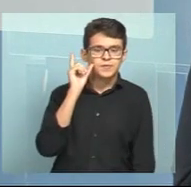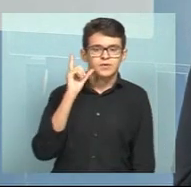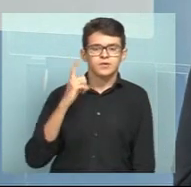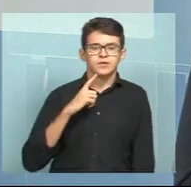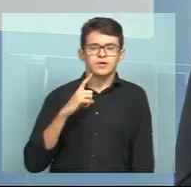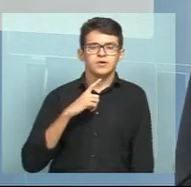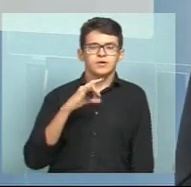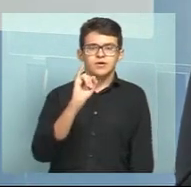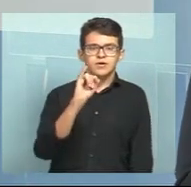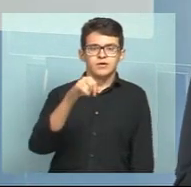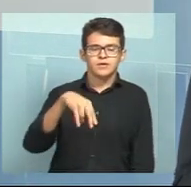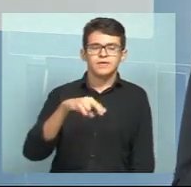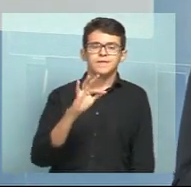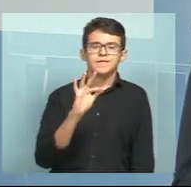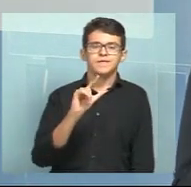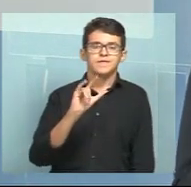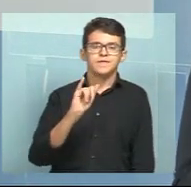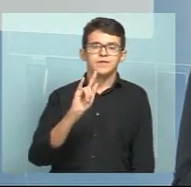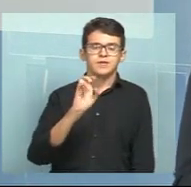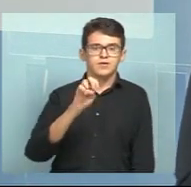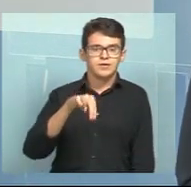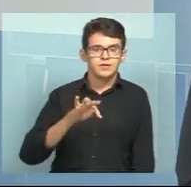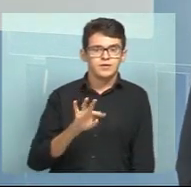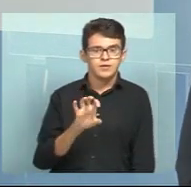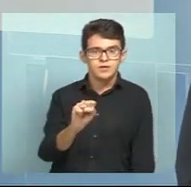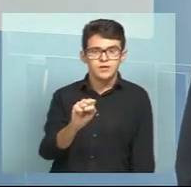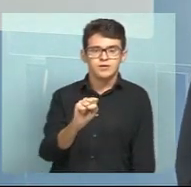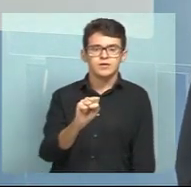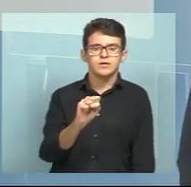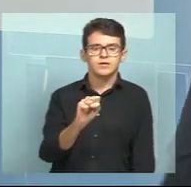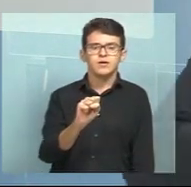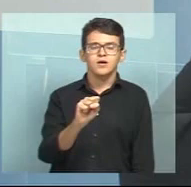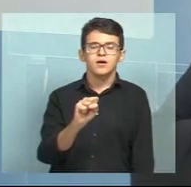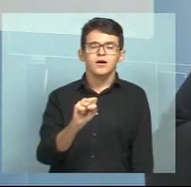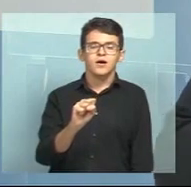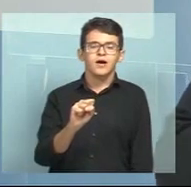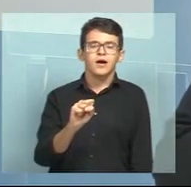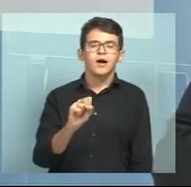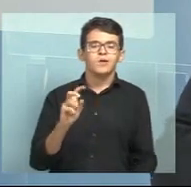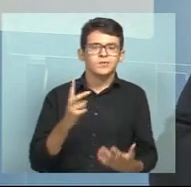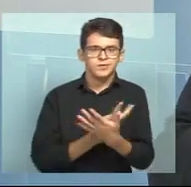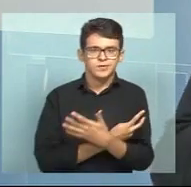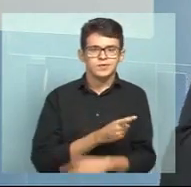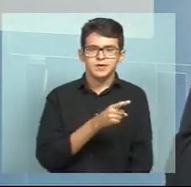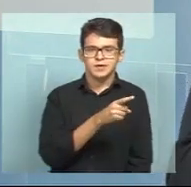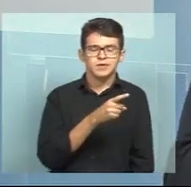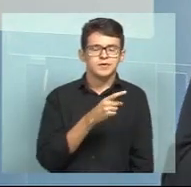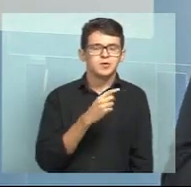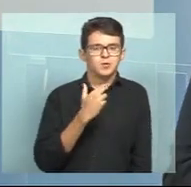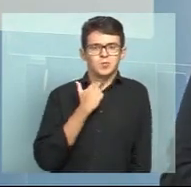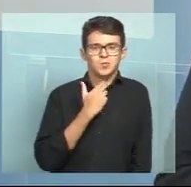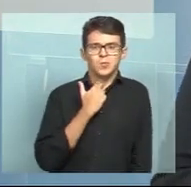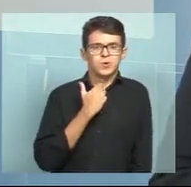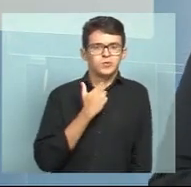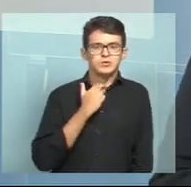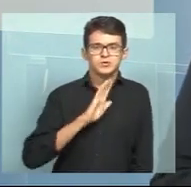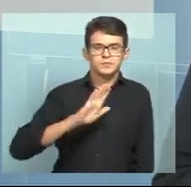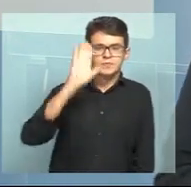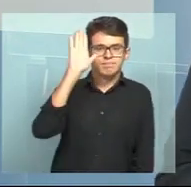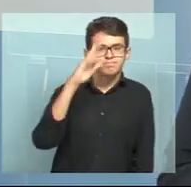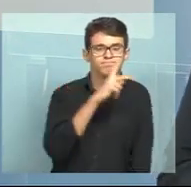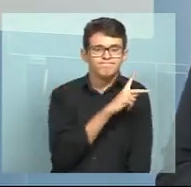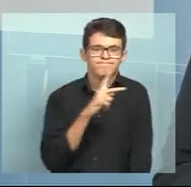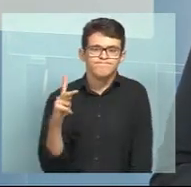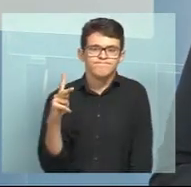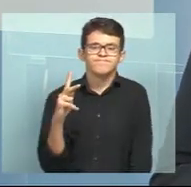infringentes deu uma velocidade maior no processo para torná-lo inelegível. Por isso que o placar de 3-0